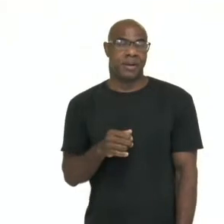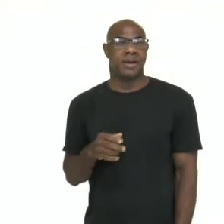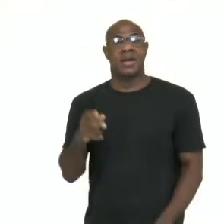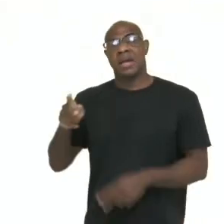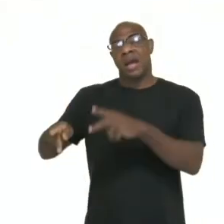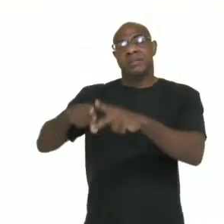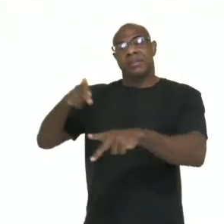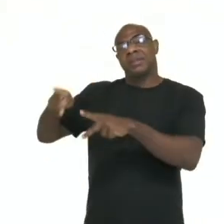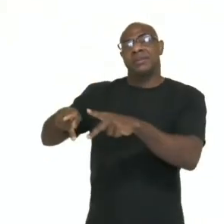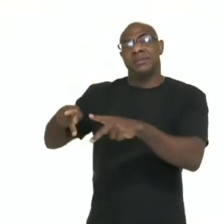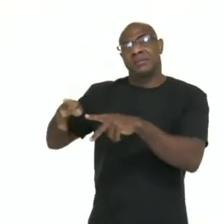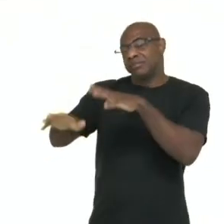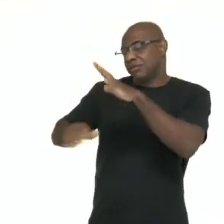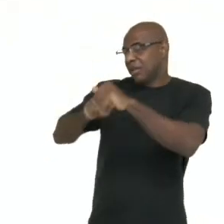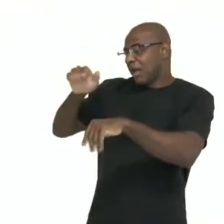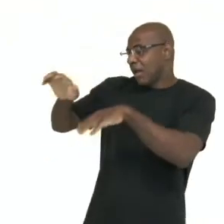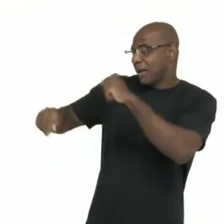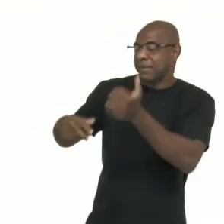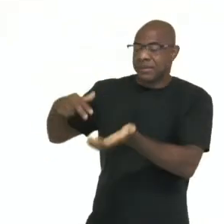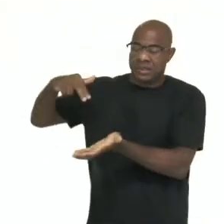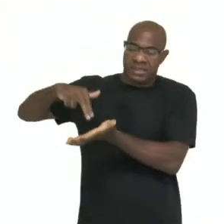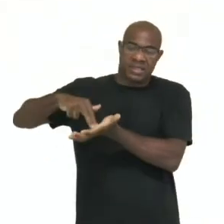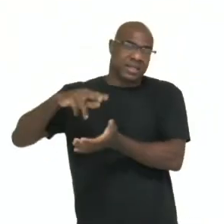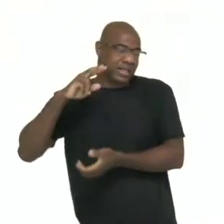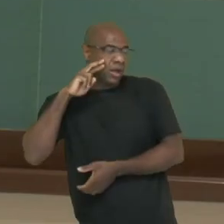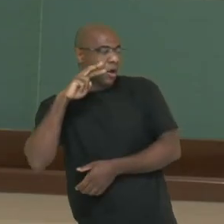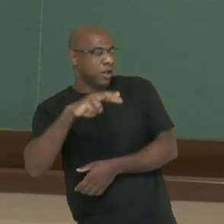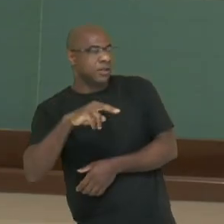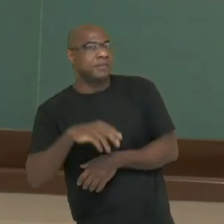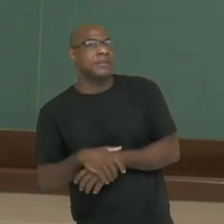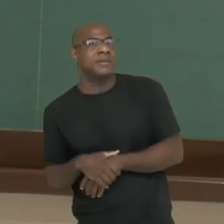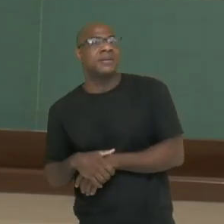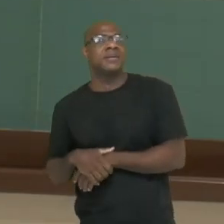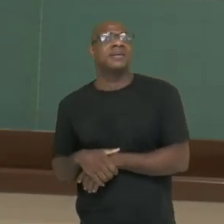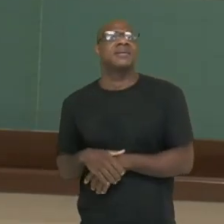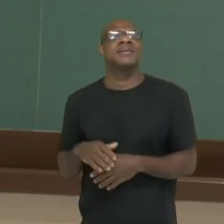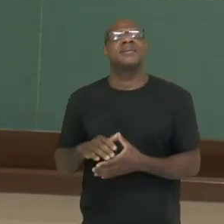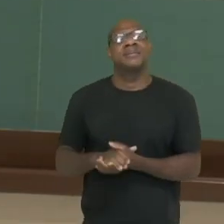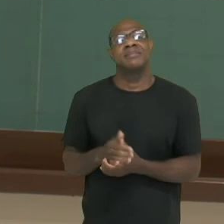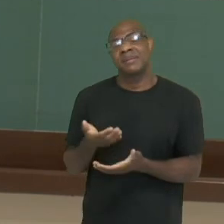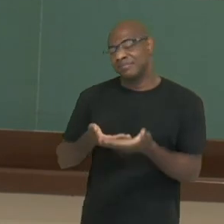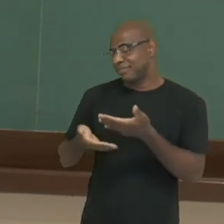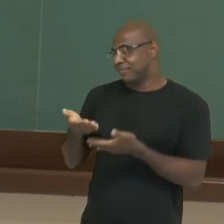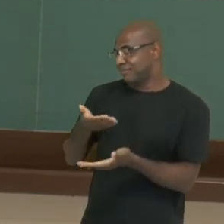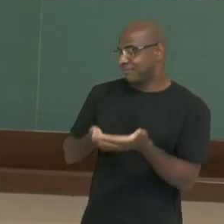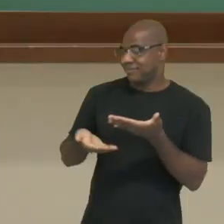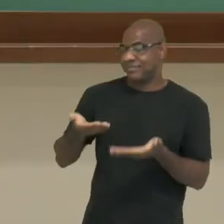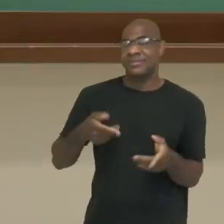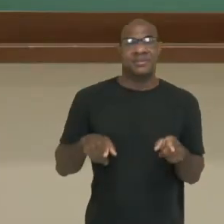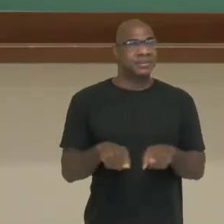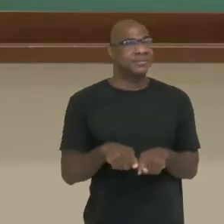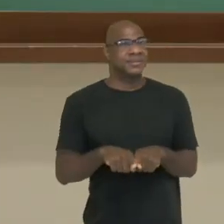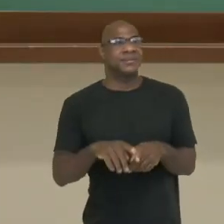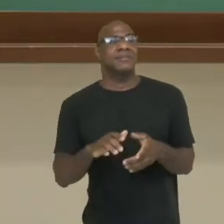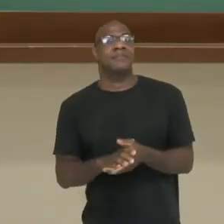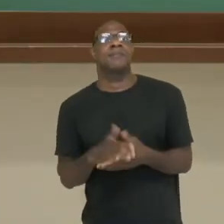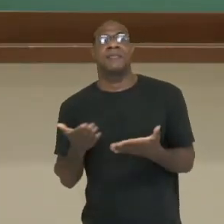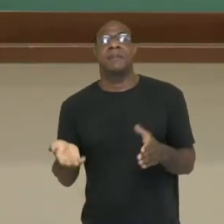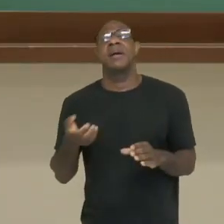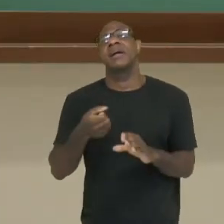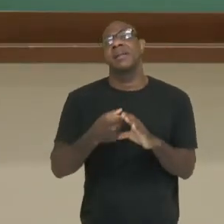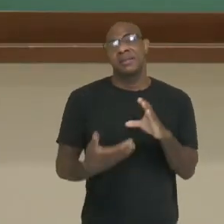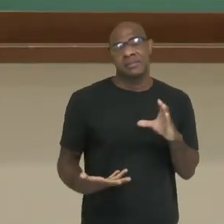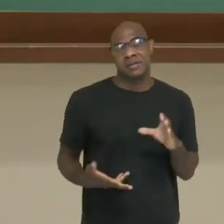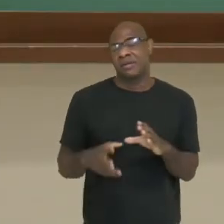Estão vendo aqui, né, a criança de kimono. Então, eles são chamados para vestir kimono, para participar da encenação teatral. Essa é uma característica